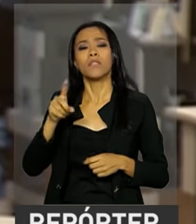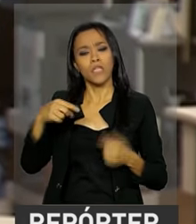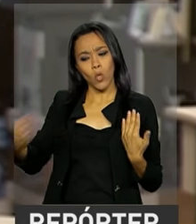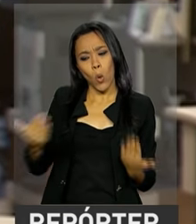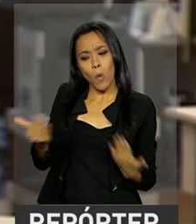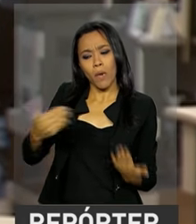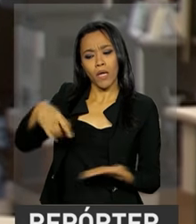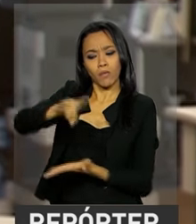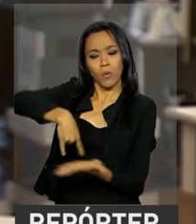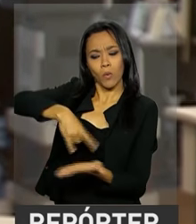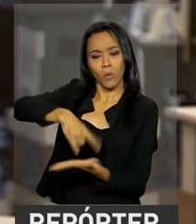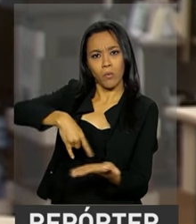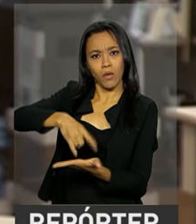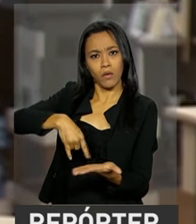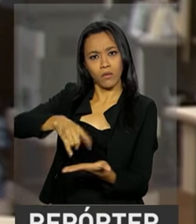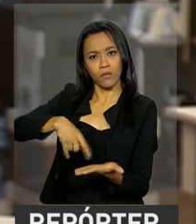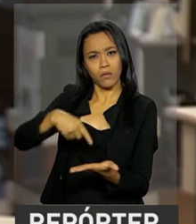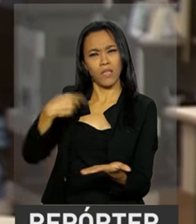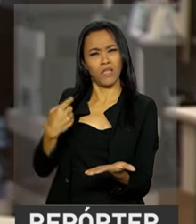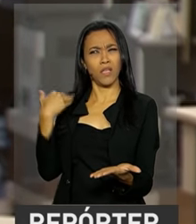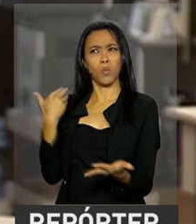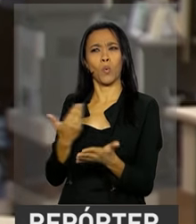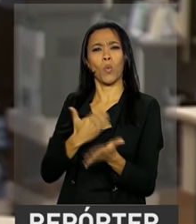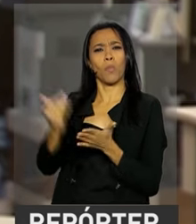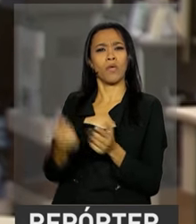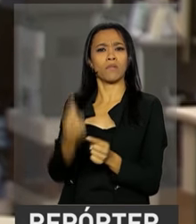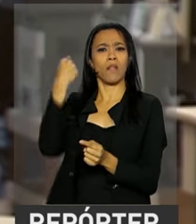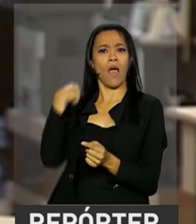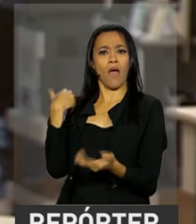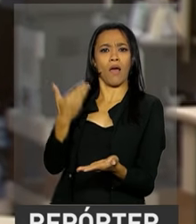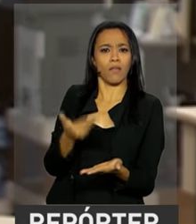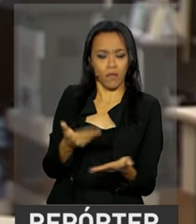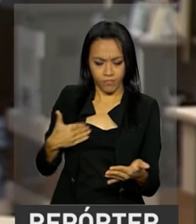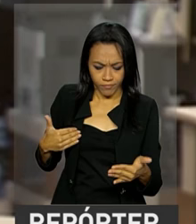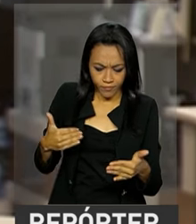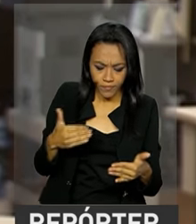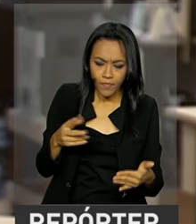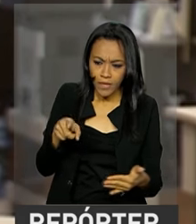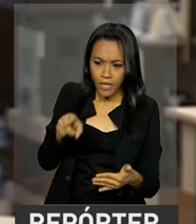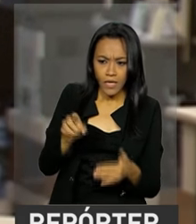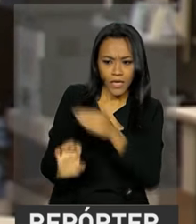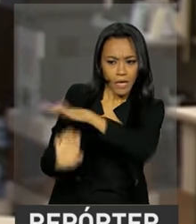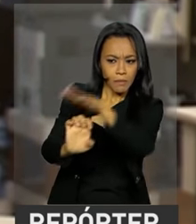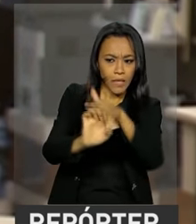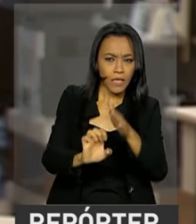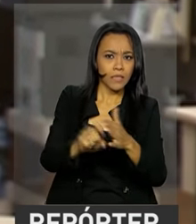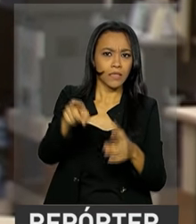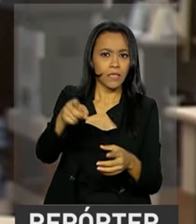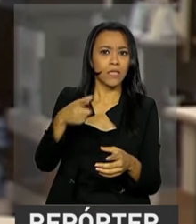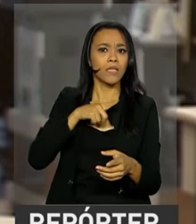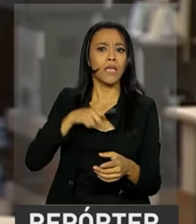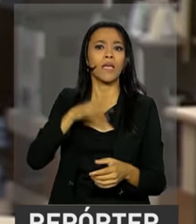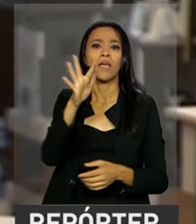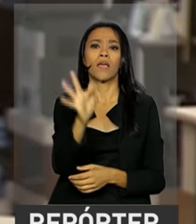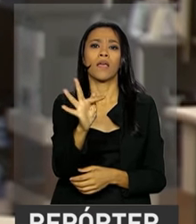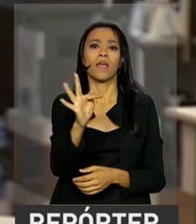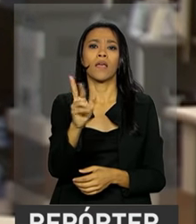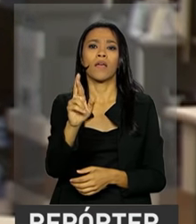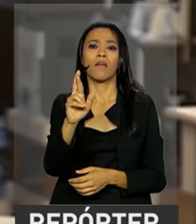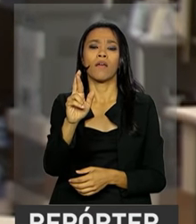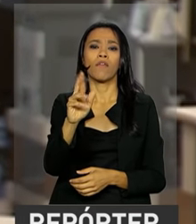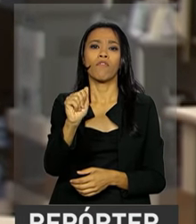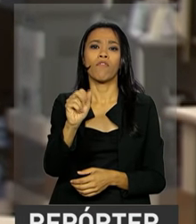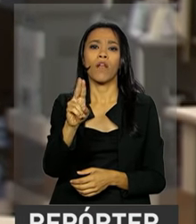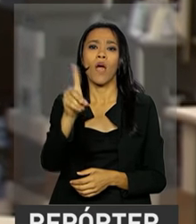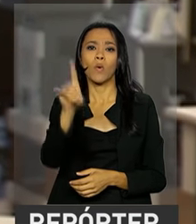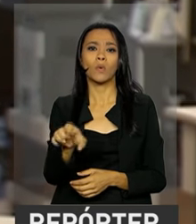documentos de rastreabilidade, desde a matéria até o produto final. E a empresa envolvida em casos de fraude só pode retornar ao sistema